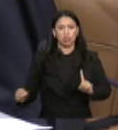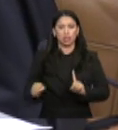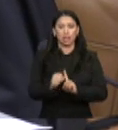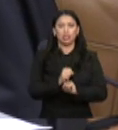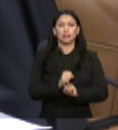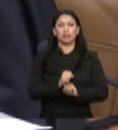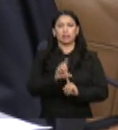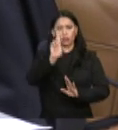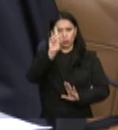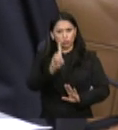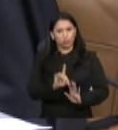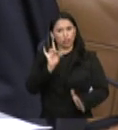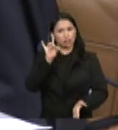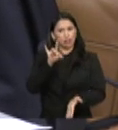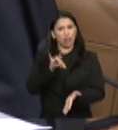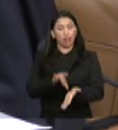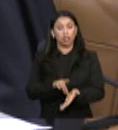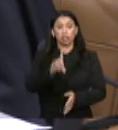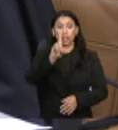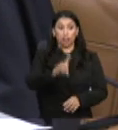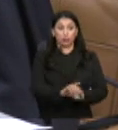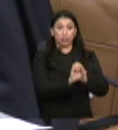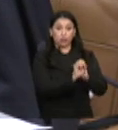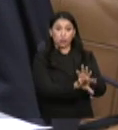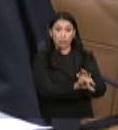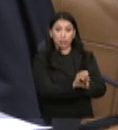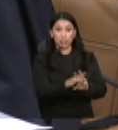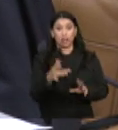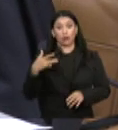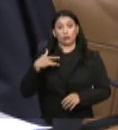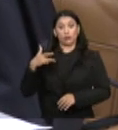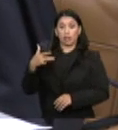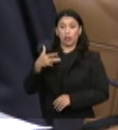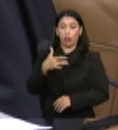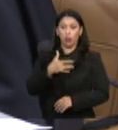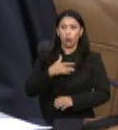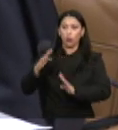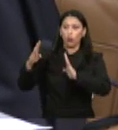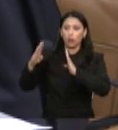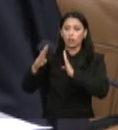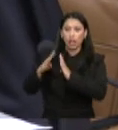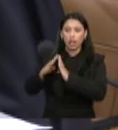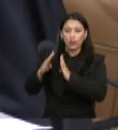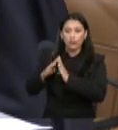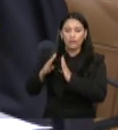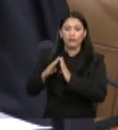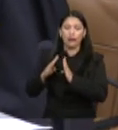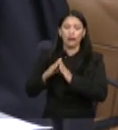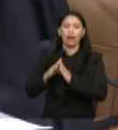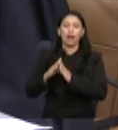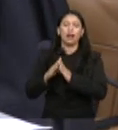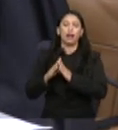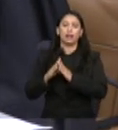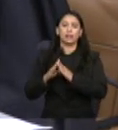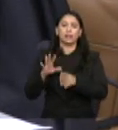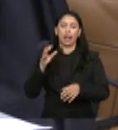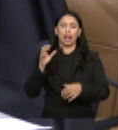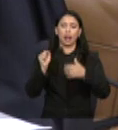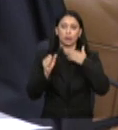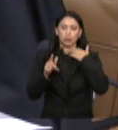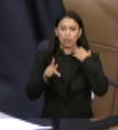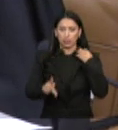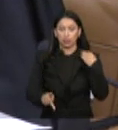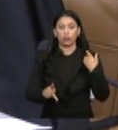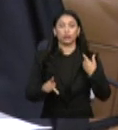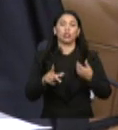vale dizer o direito à educação à saúde habitação à previdência e ao transporte